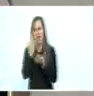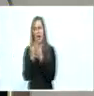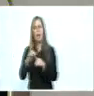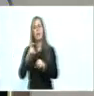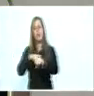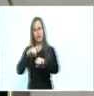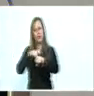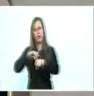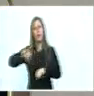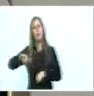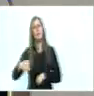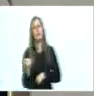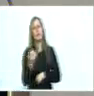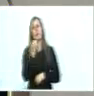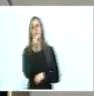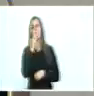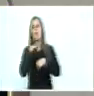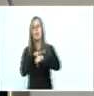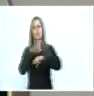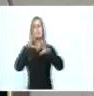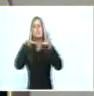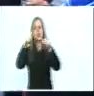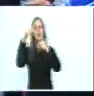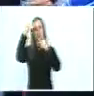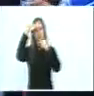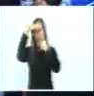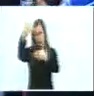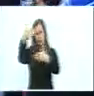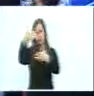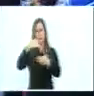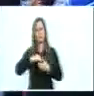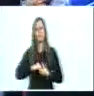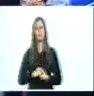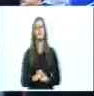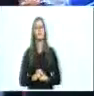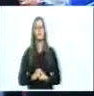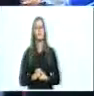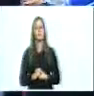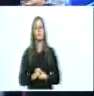pela oportunidade. Boa noite a todos. Muito obrigado.